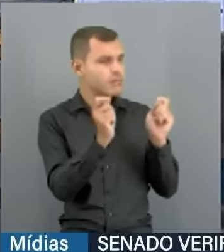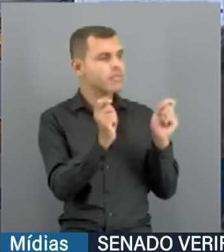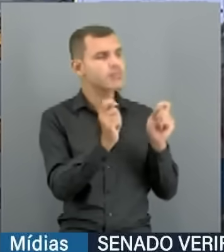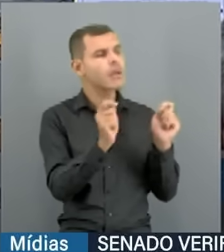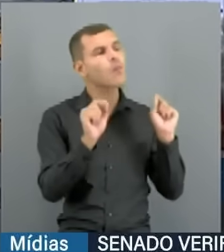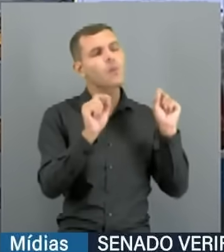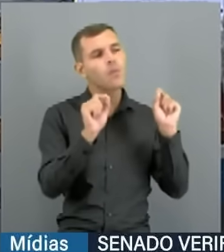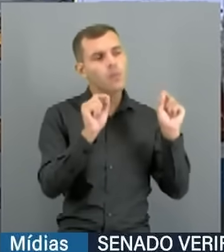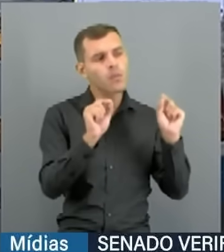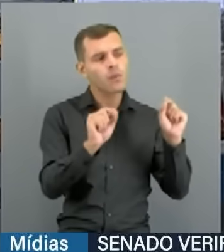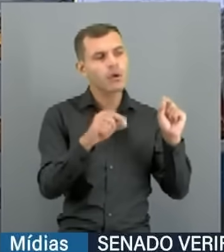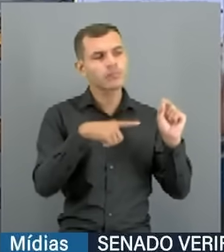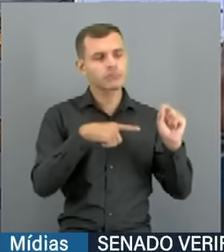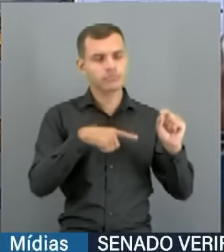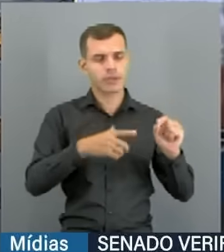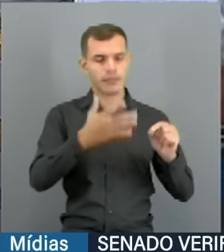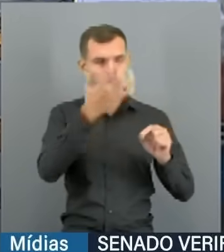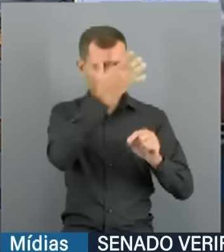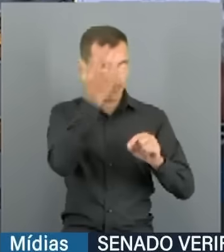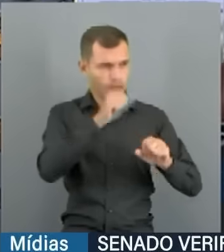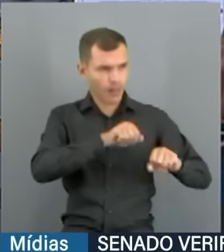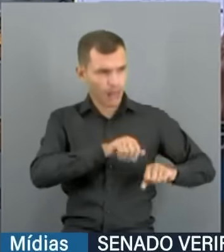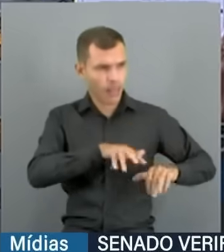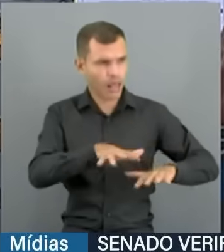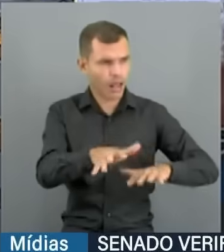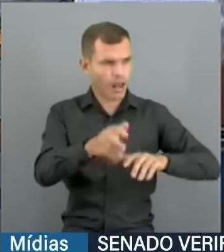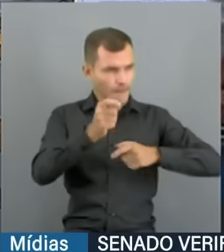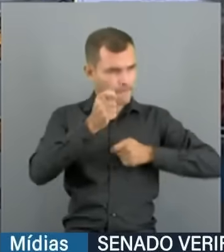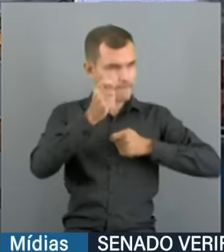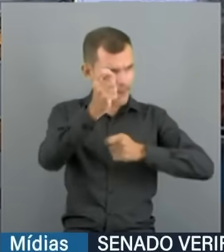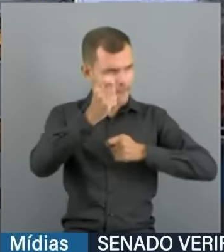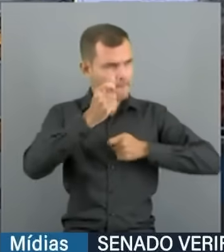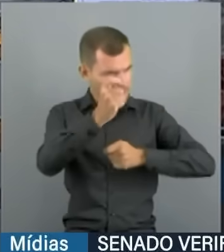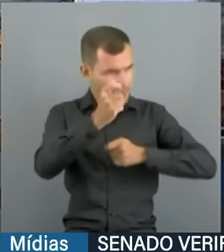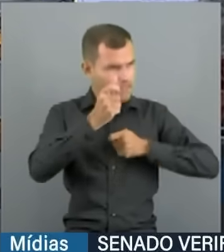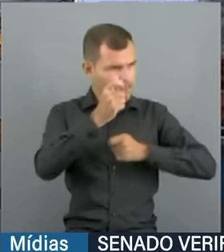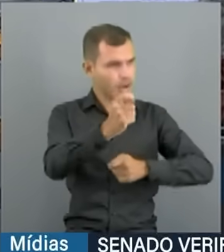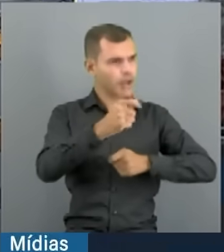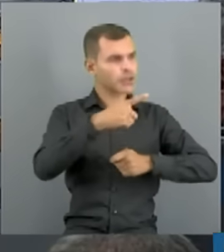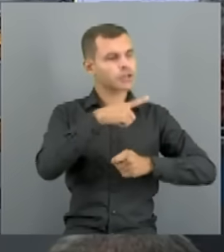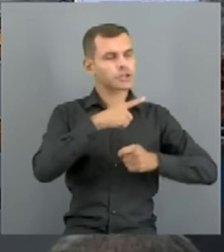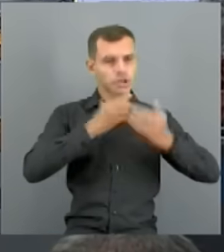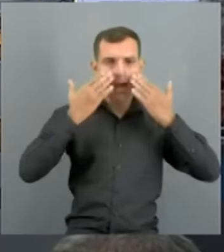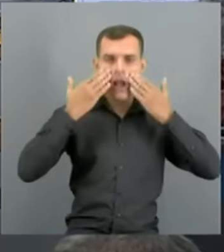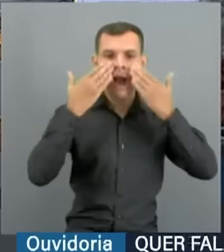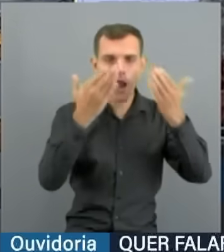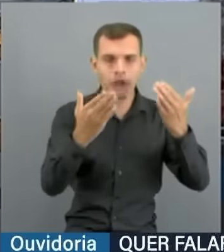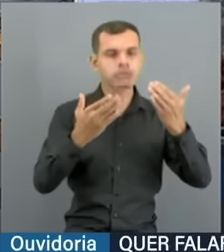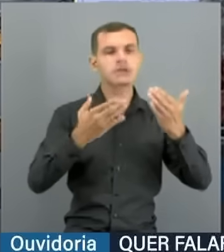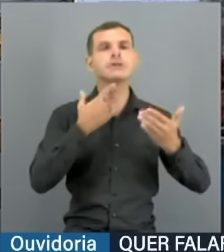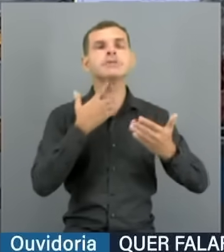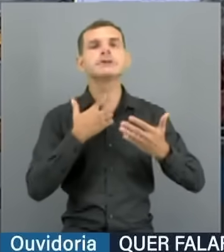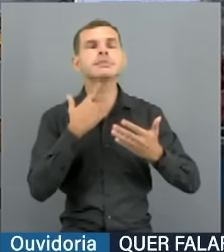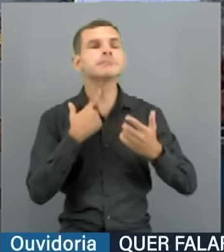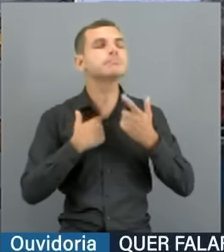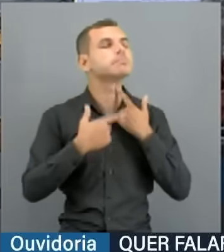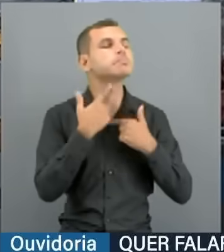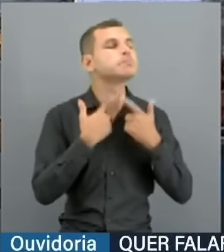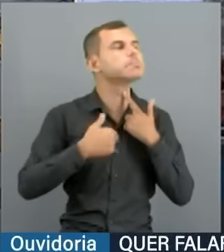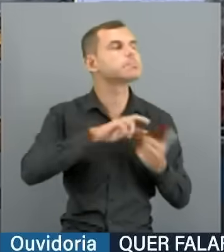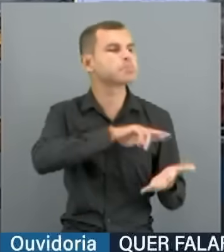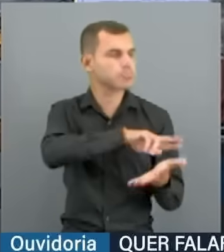havia, por exemplo, manifestantes, não é? Os manifestantes faziam a exposição das suas aspirações e durante todo o período de